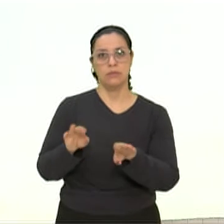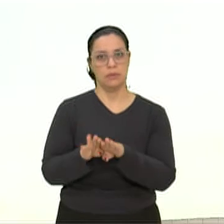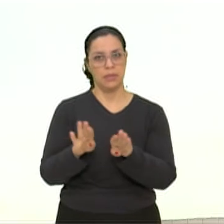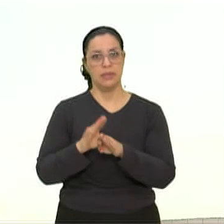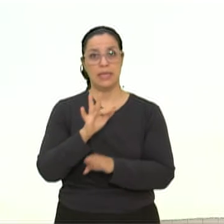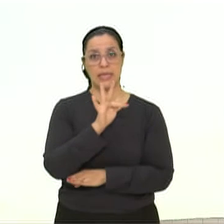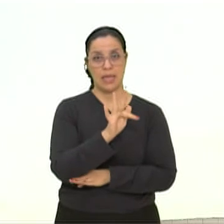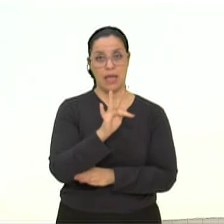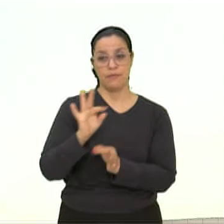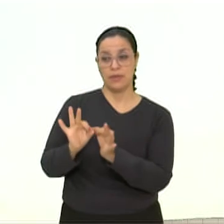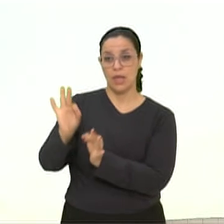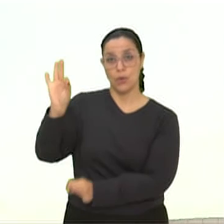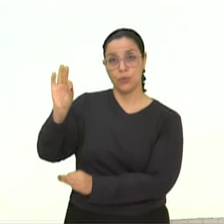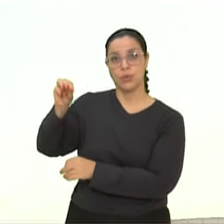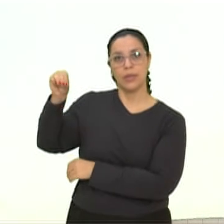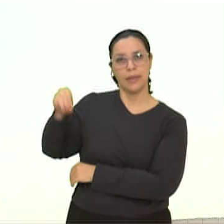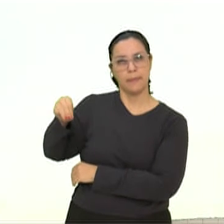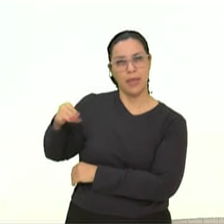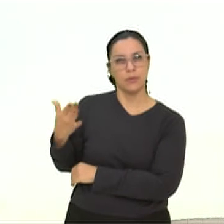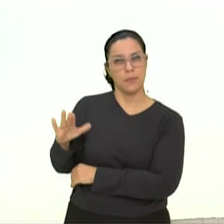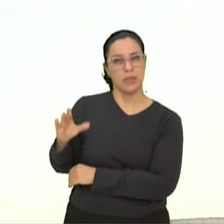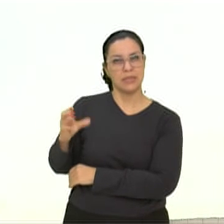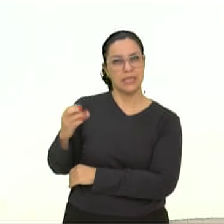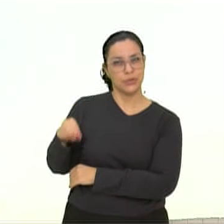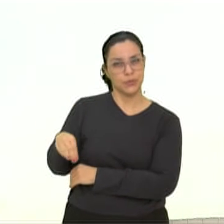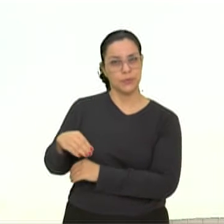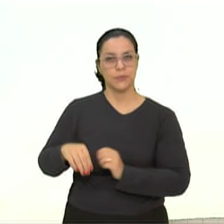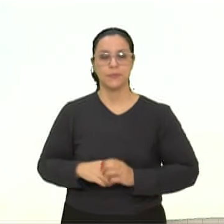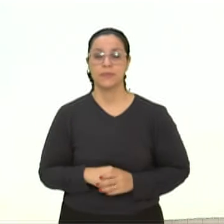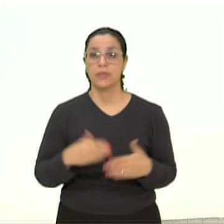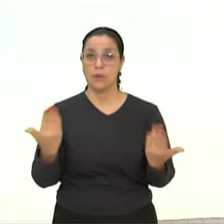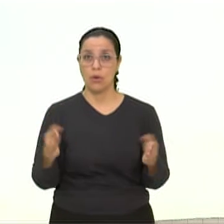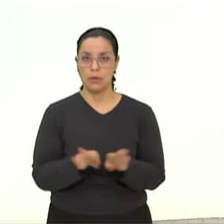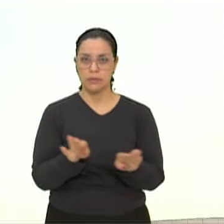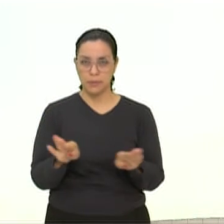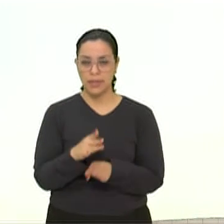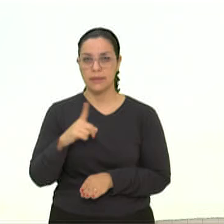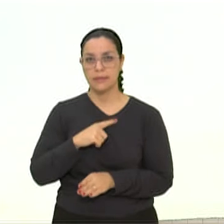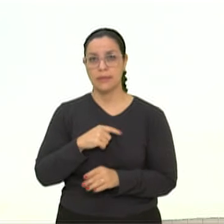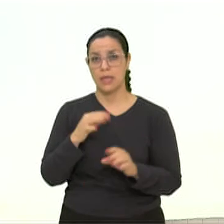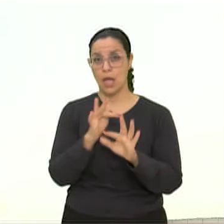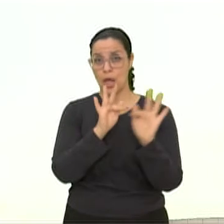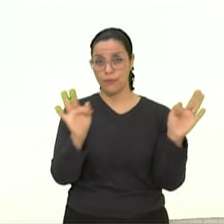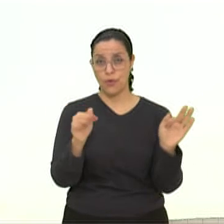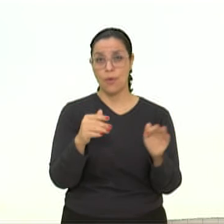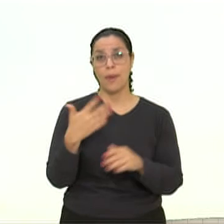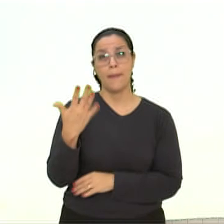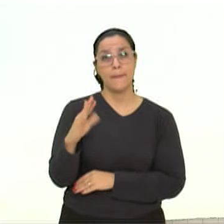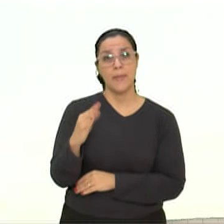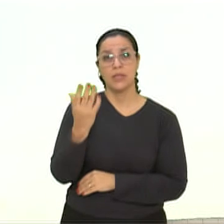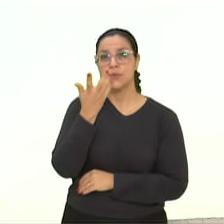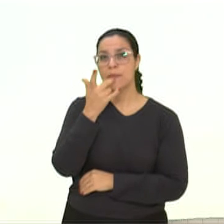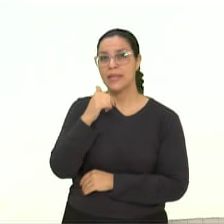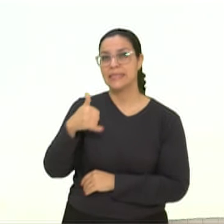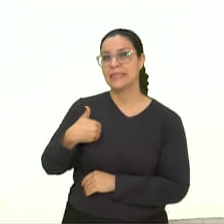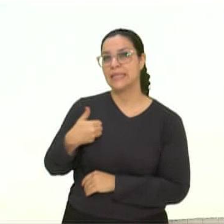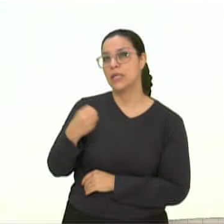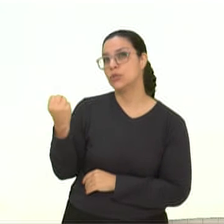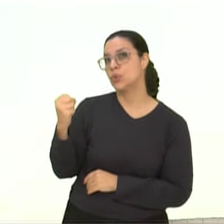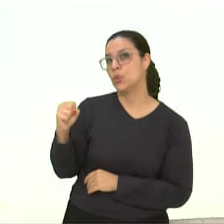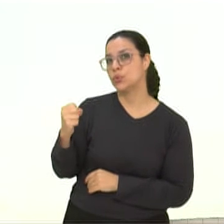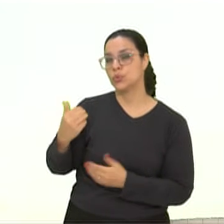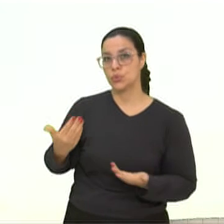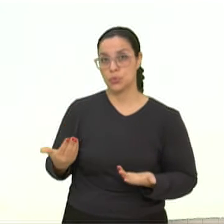de x sua altura em média em centímetros. Segundo essa fórmula, qual é a altura média estimada para uma criança de